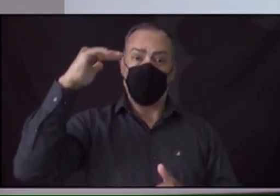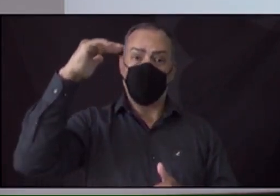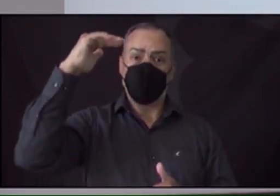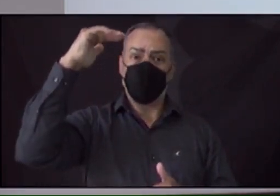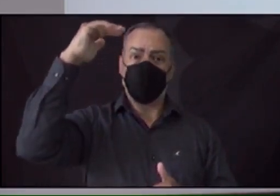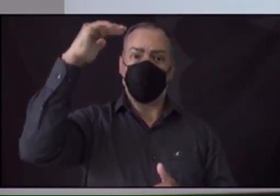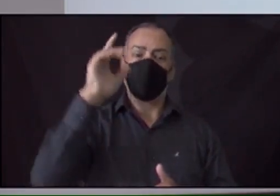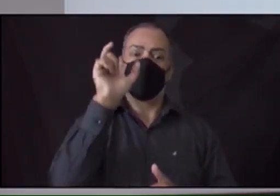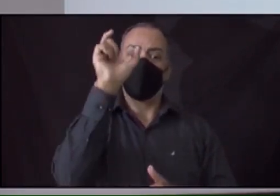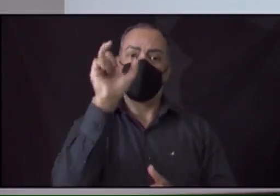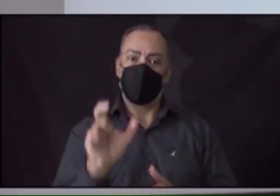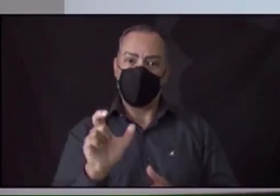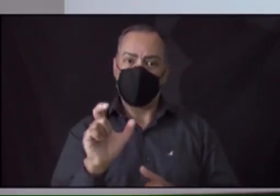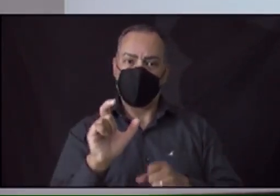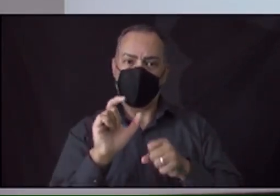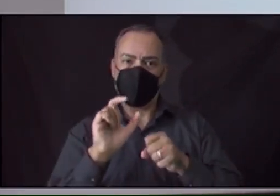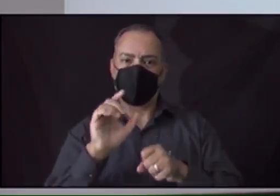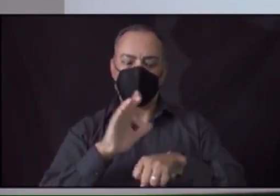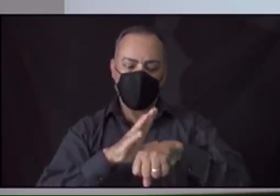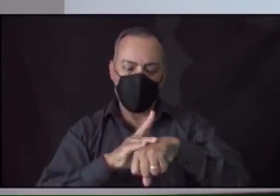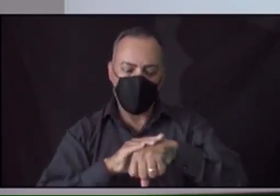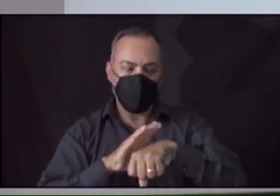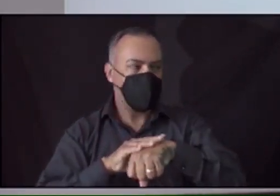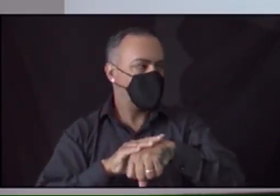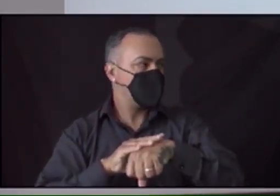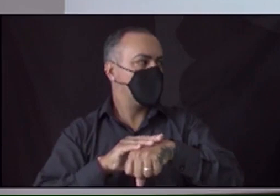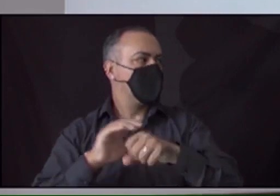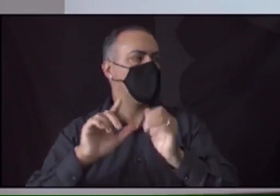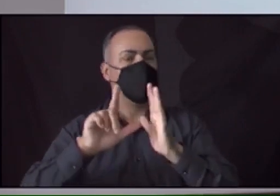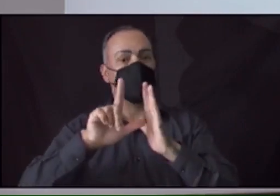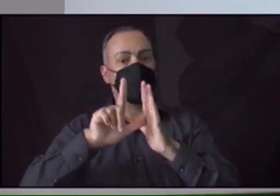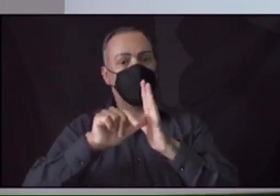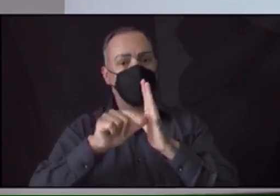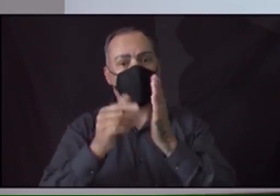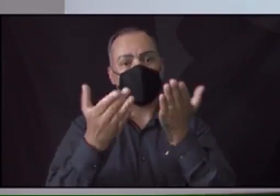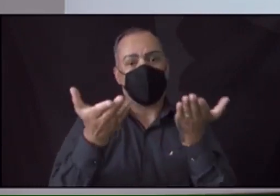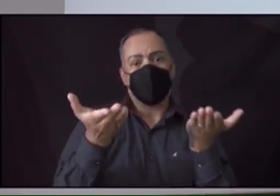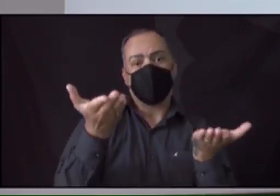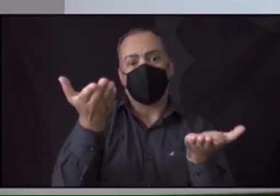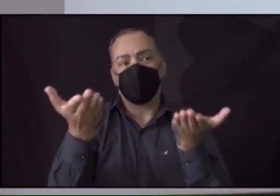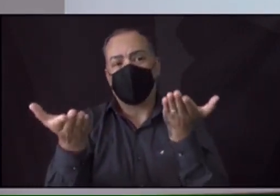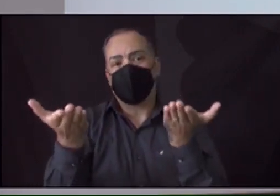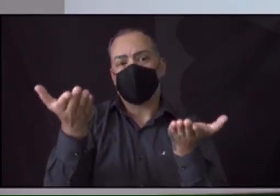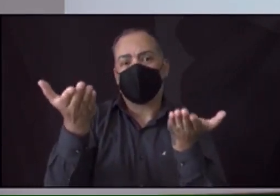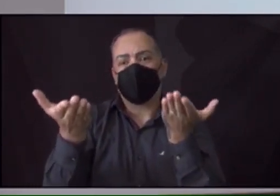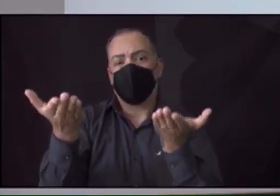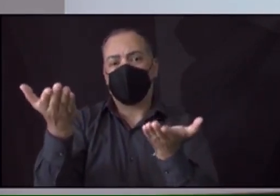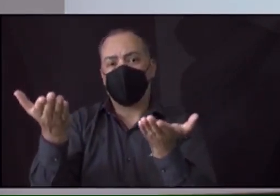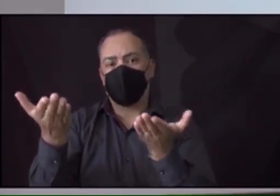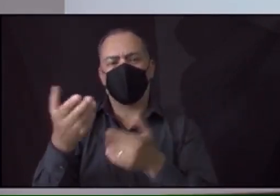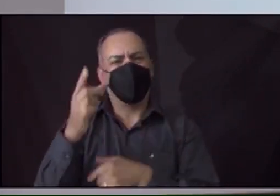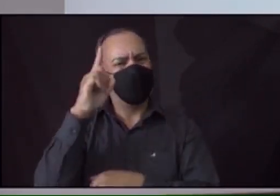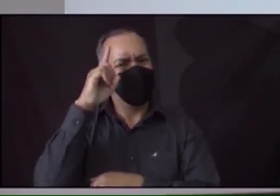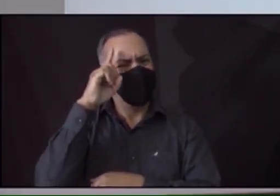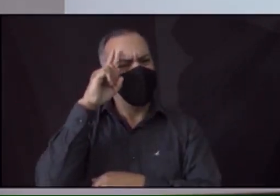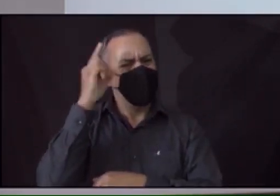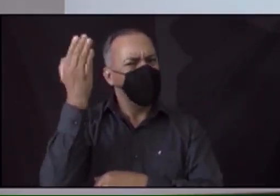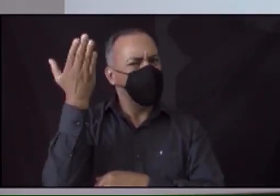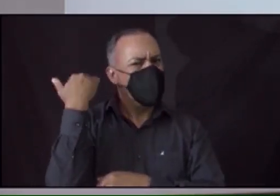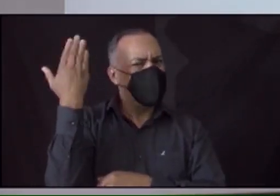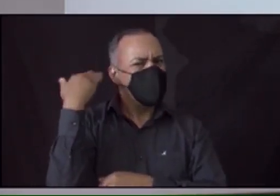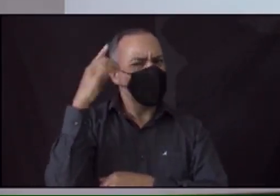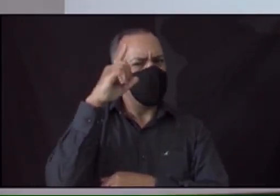Ela vem se mostrando a curva, depois a gente vai ver na curva epidemiológica que ela vai mantendo. Aqui foi aqueles 3 dias que a gente